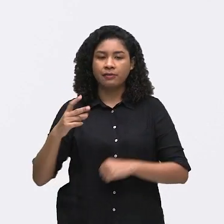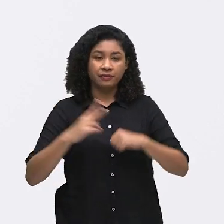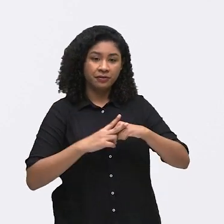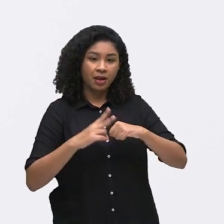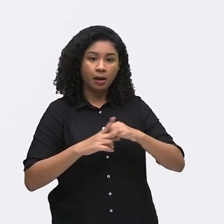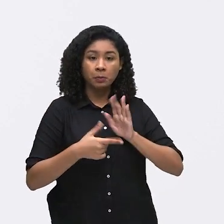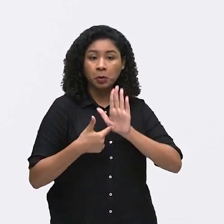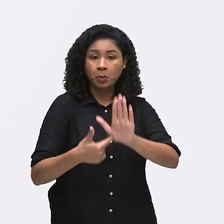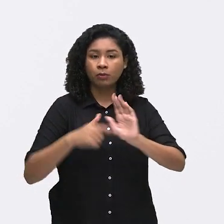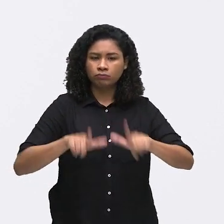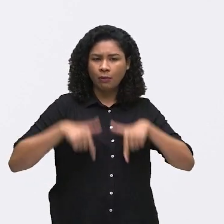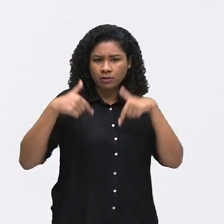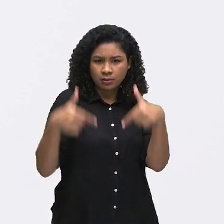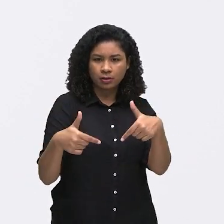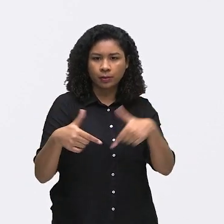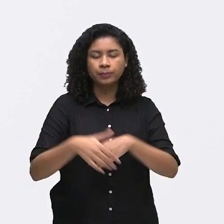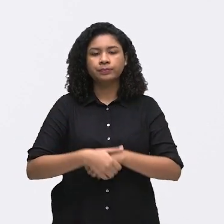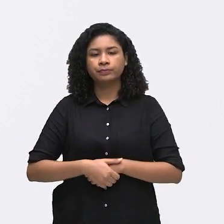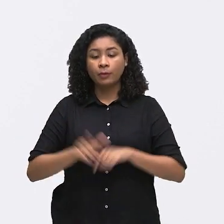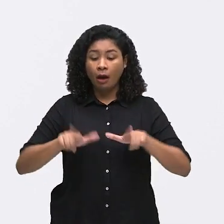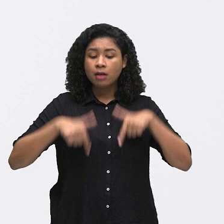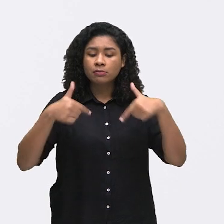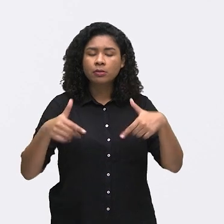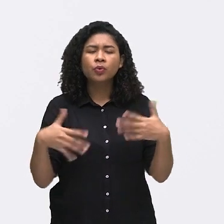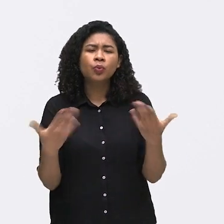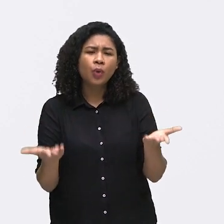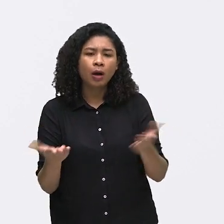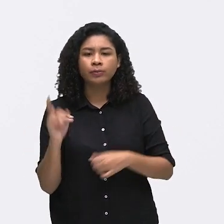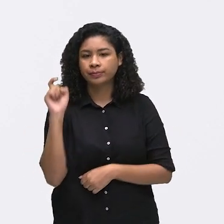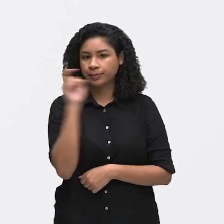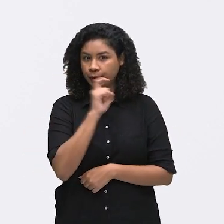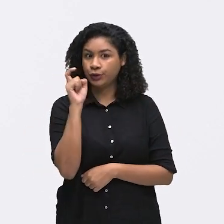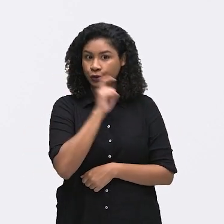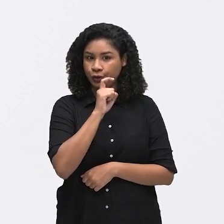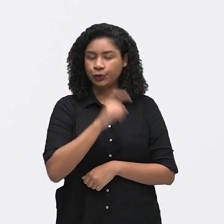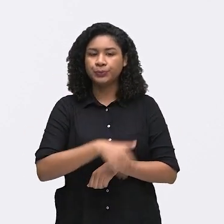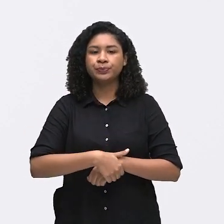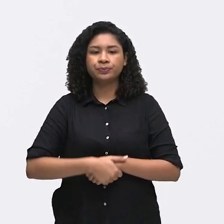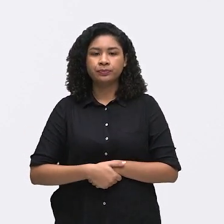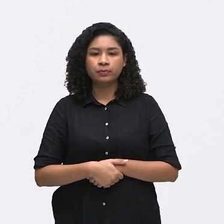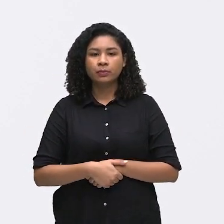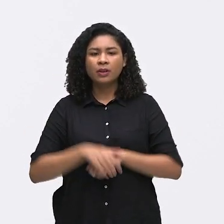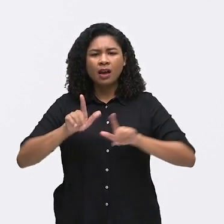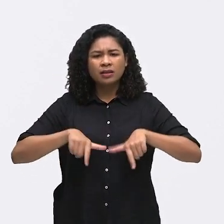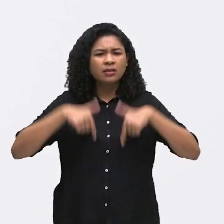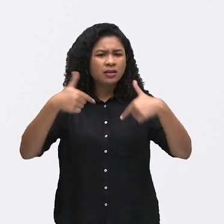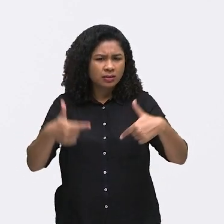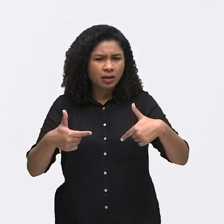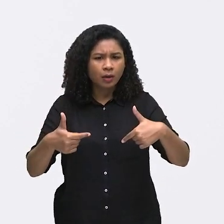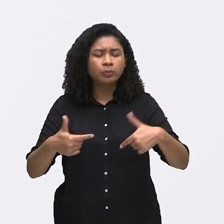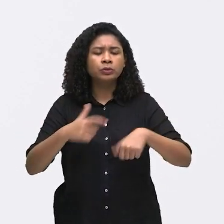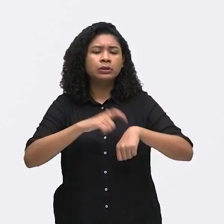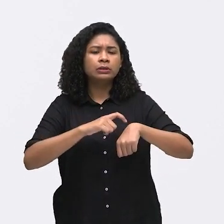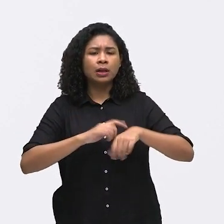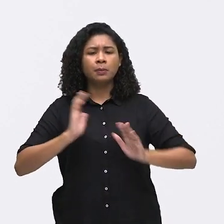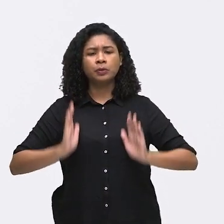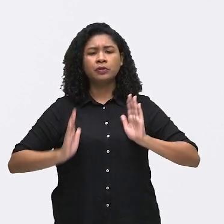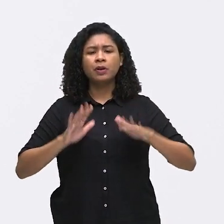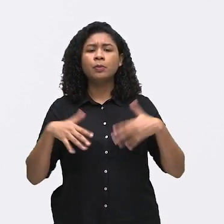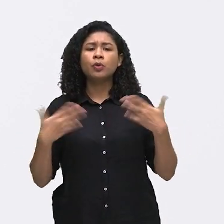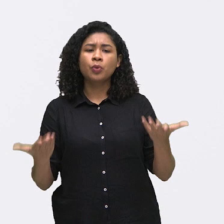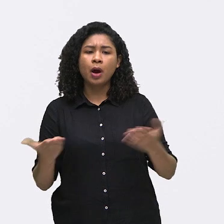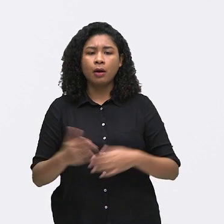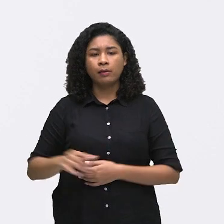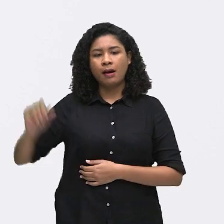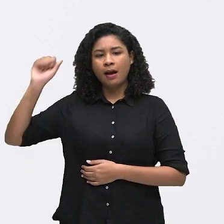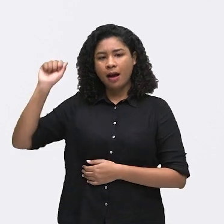mentir. Então, essa ação de mentir, ela está no presente, letra B, que ainda irá acontecer, ou seja,